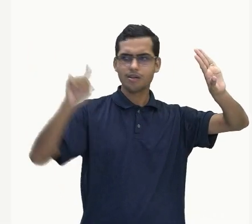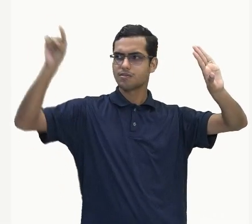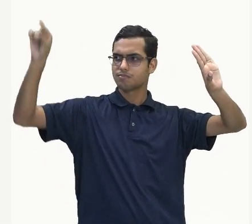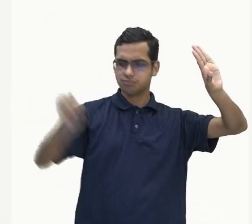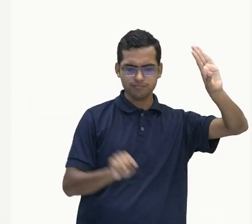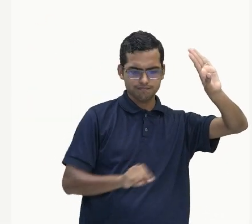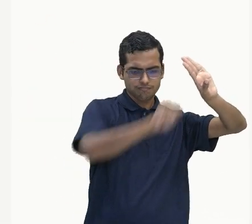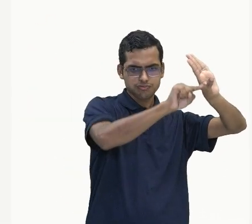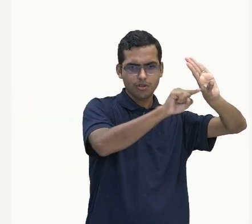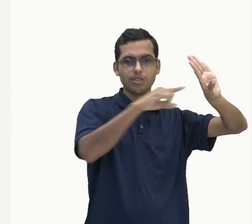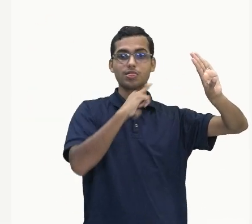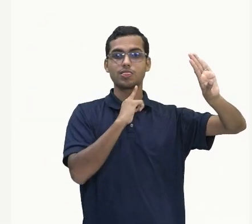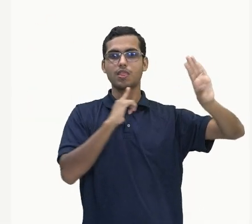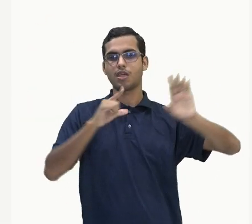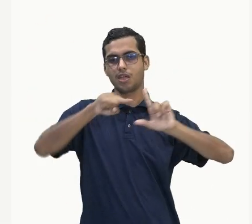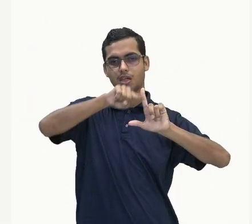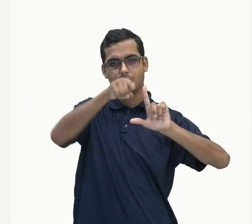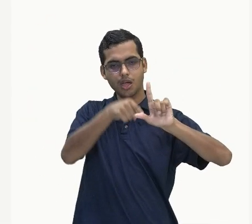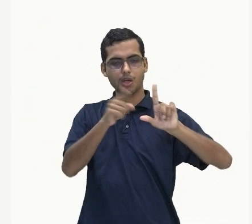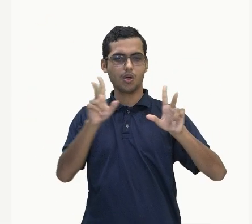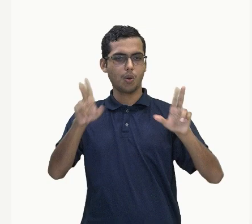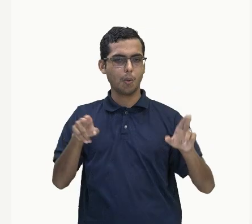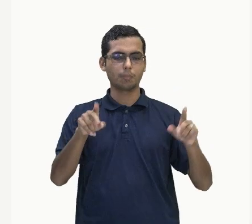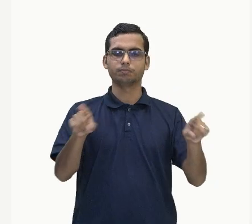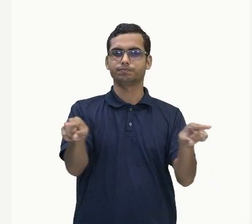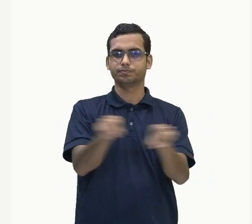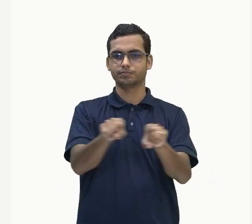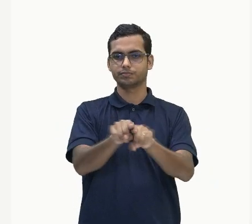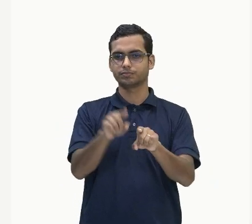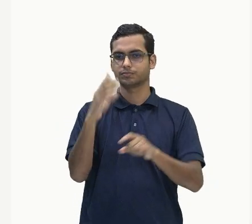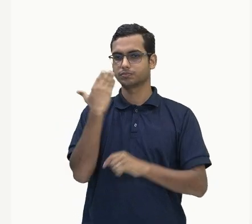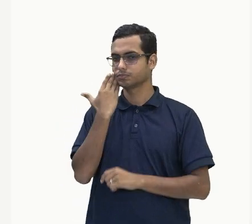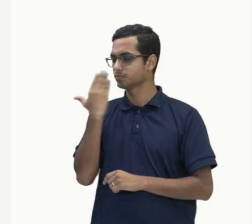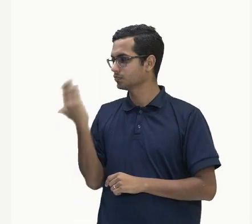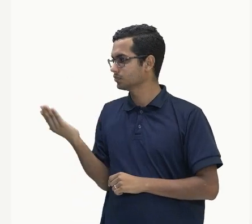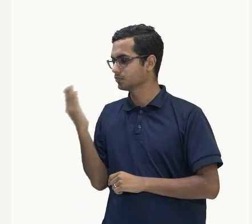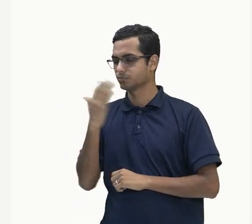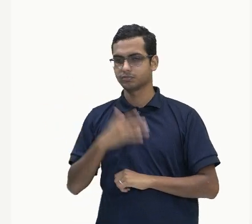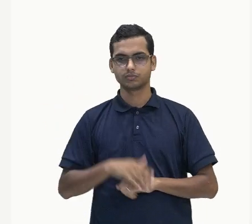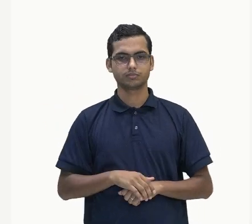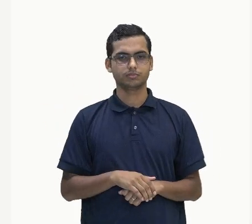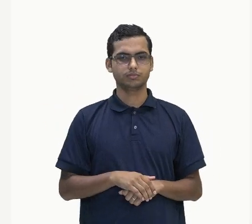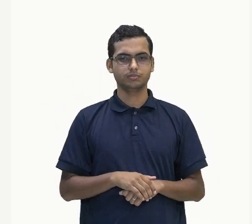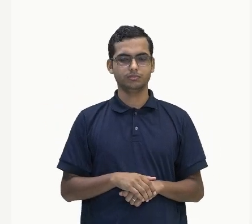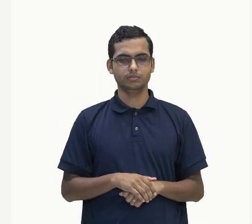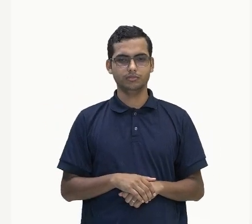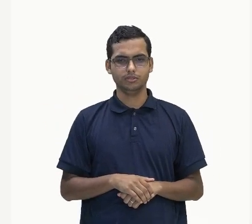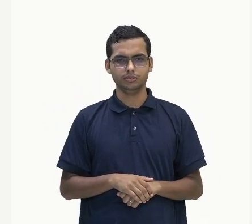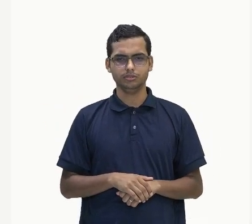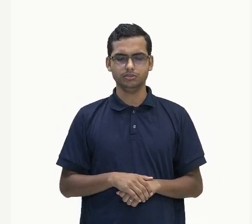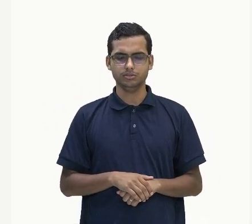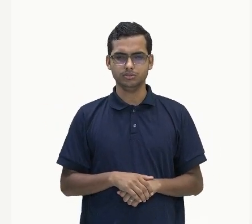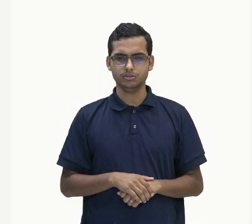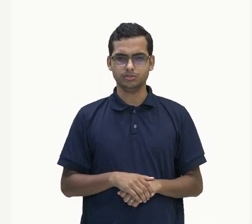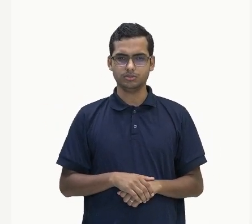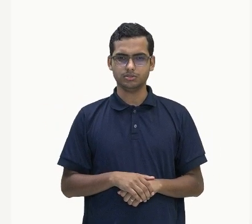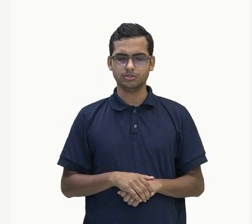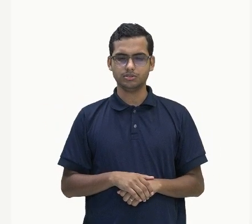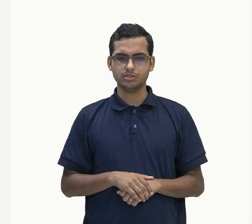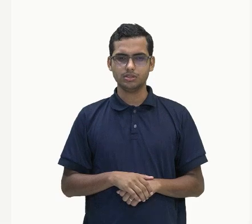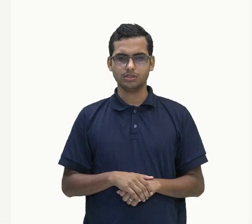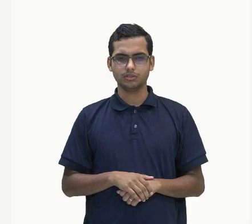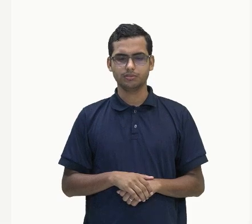de reflexão, formado entre o raio refletido e a reta normal.